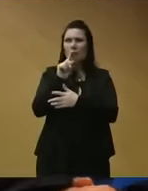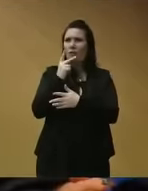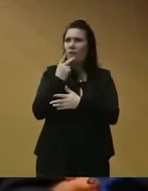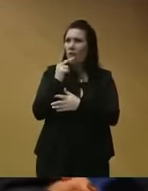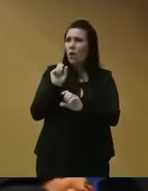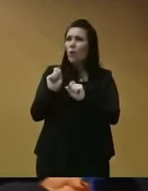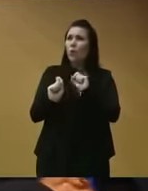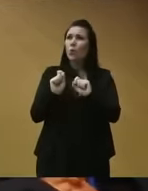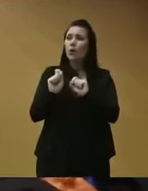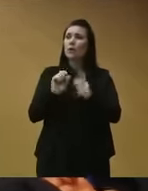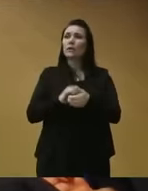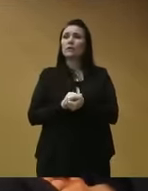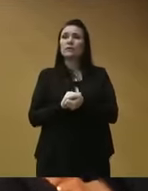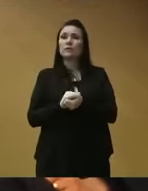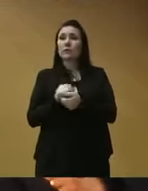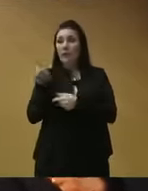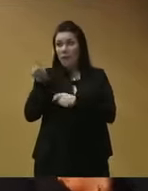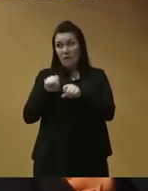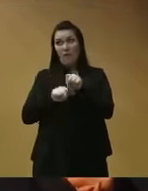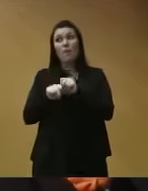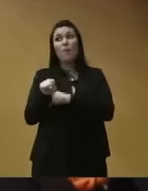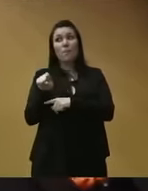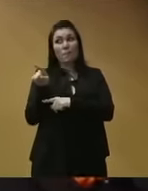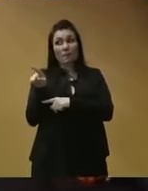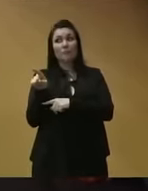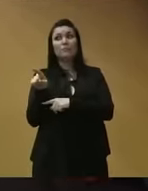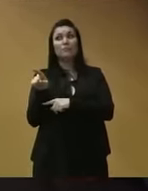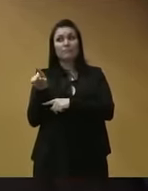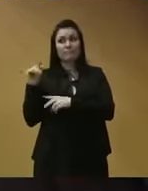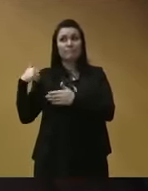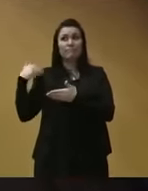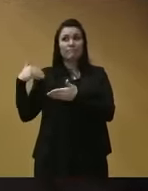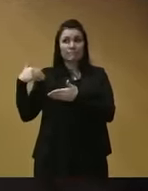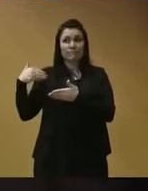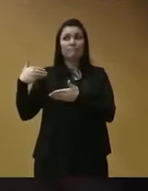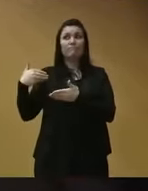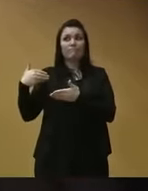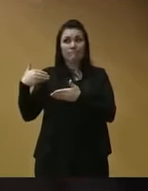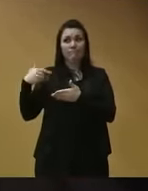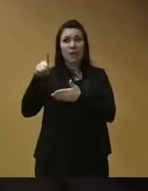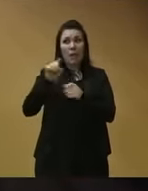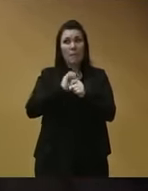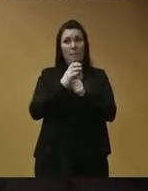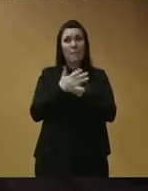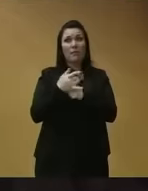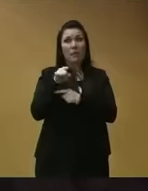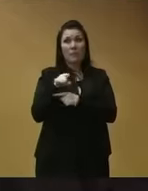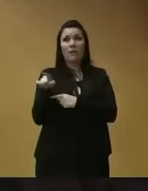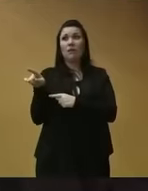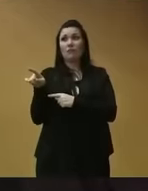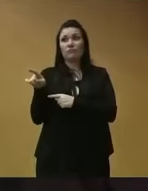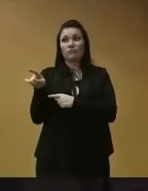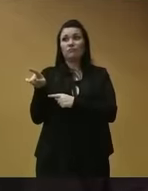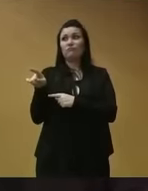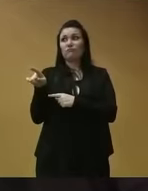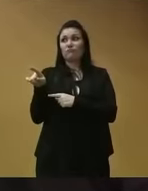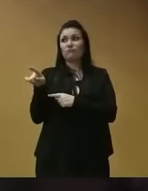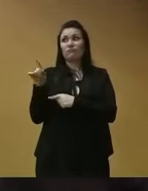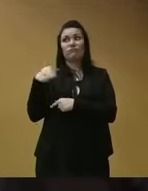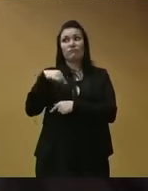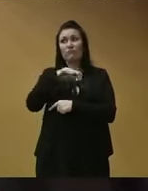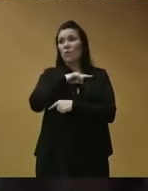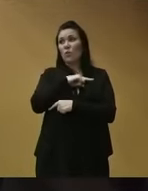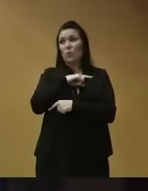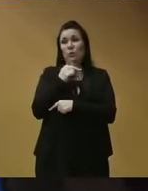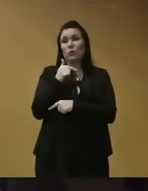esquecer, esses formandos passaram pela sua formação por uma pandemia. Nenhum de nós aqui em cima teve